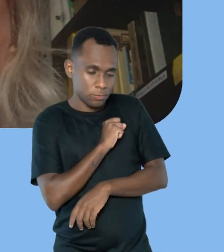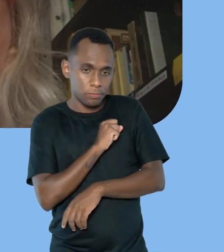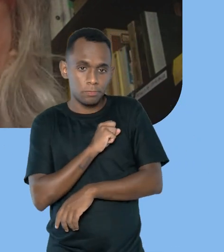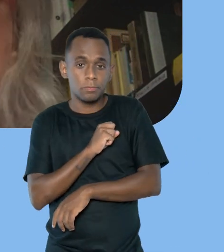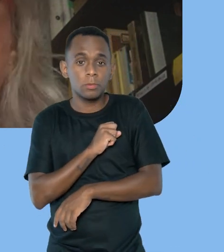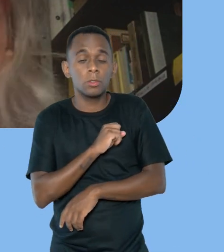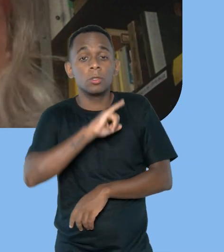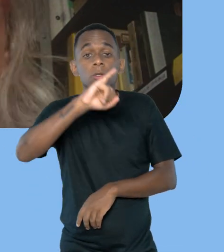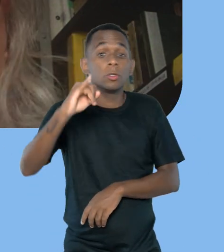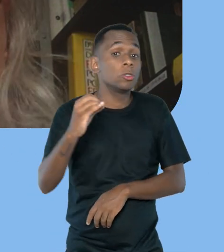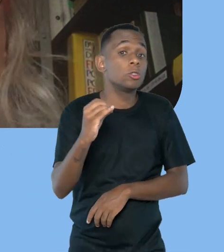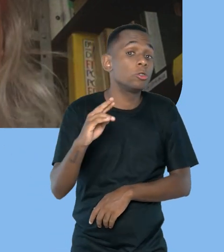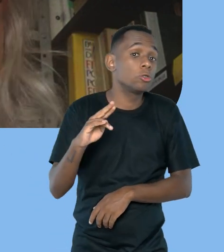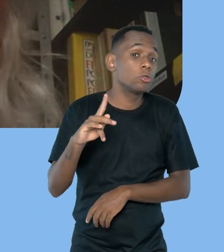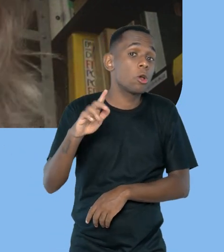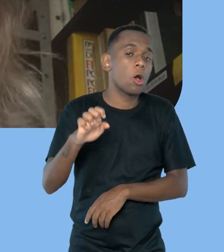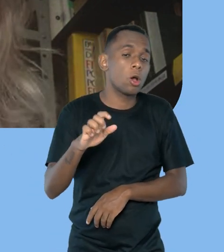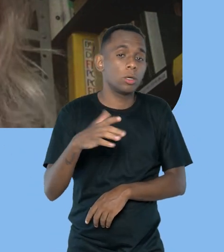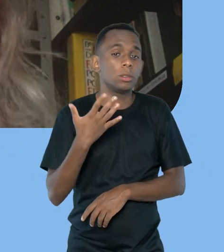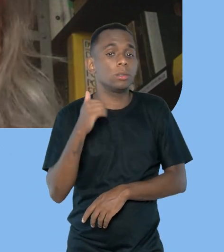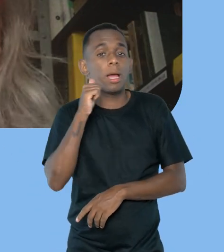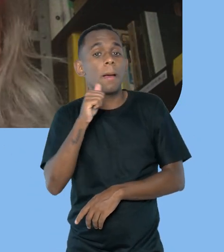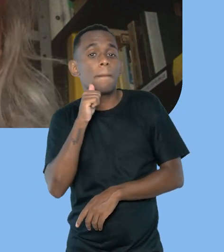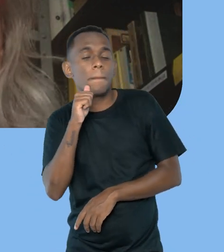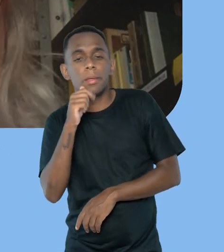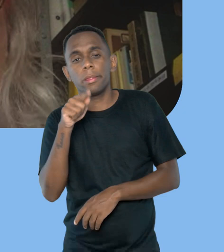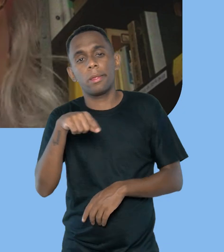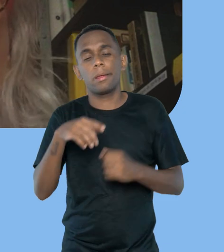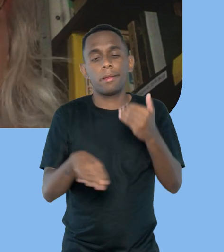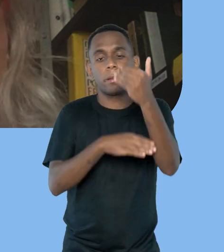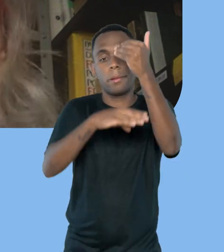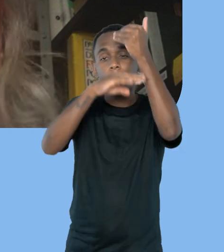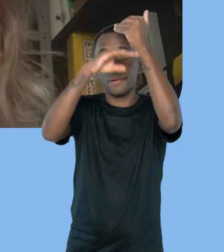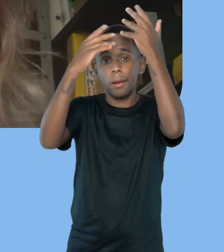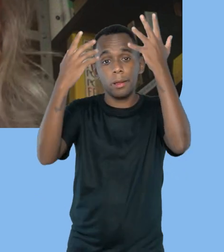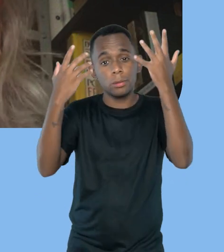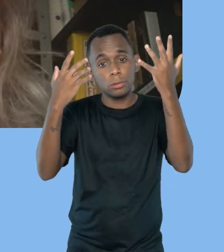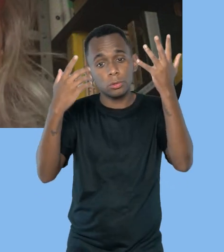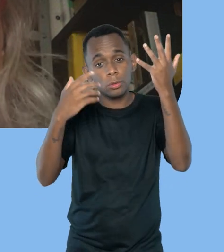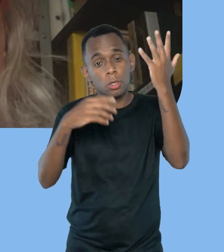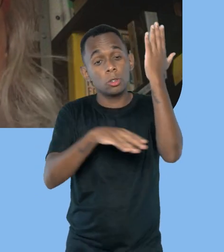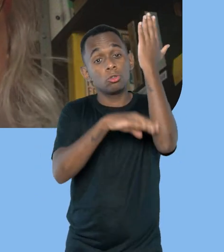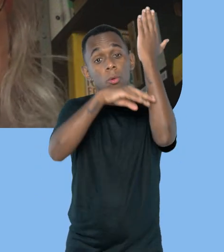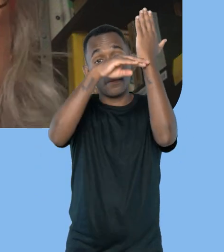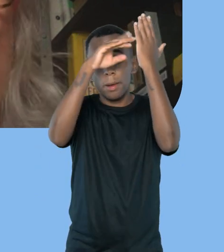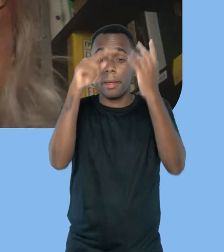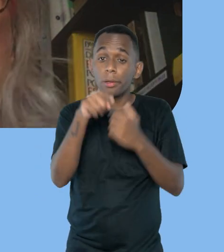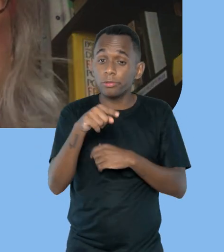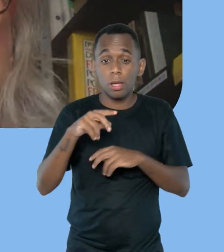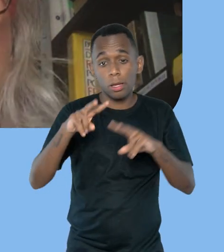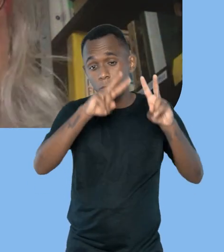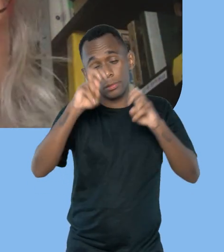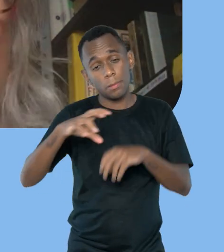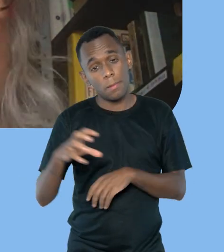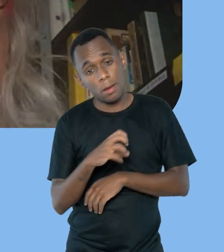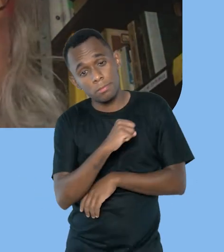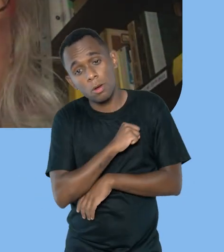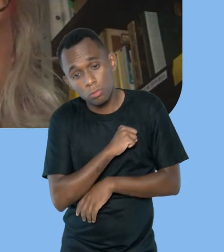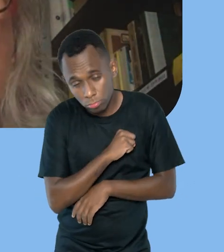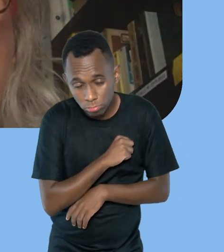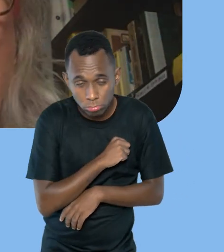Seu Jorge tem uma música que chama A Mina do Condomínio. Quer dizer, é a vassalagem amorosa.